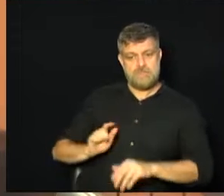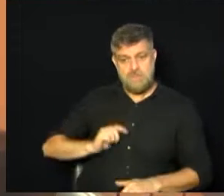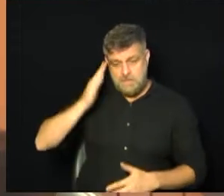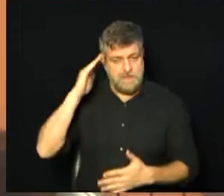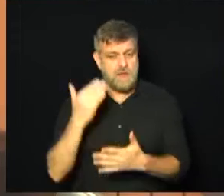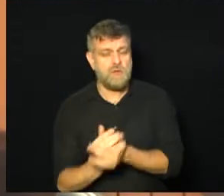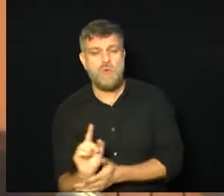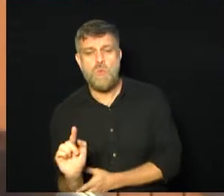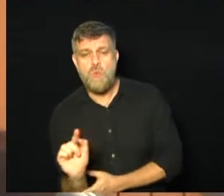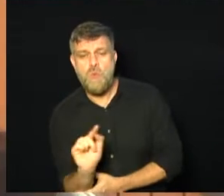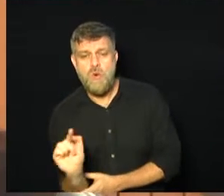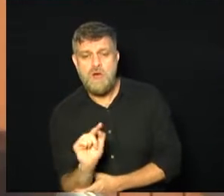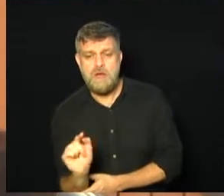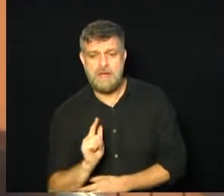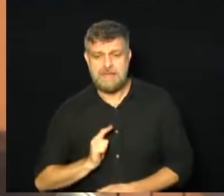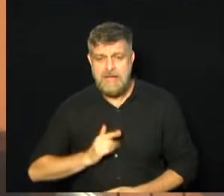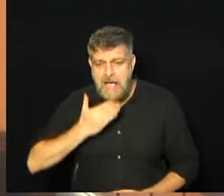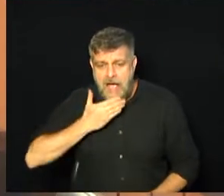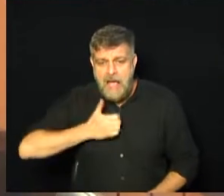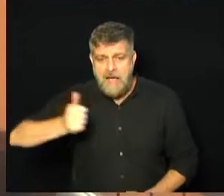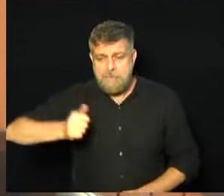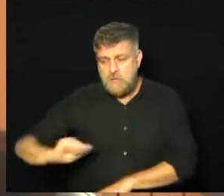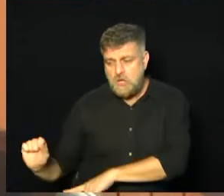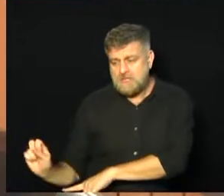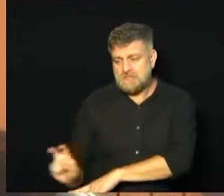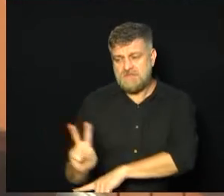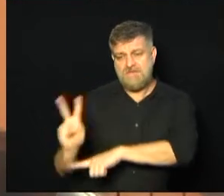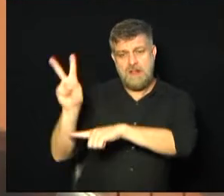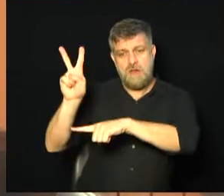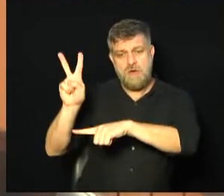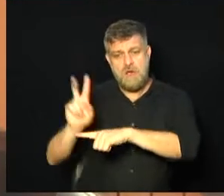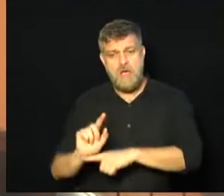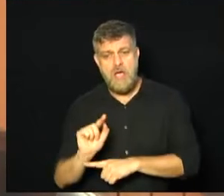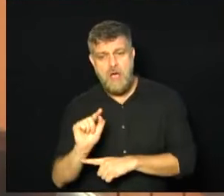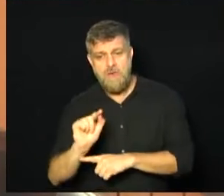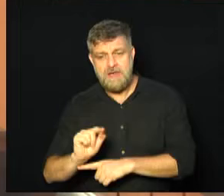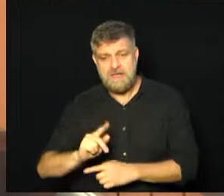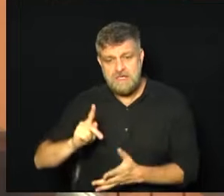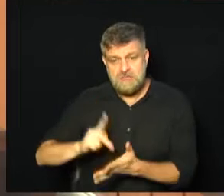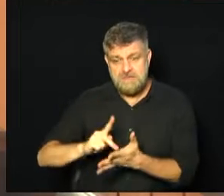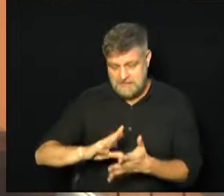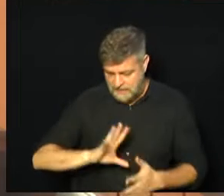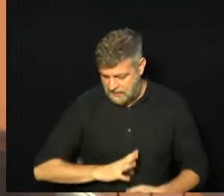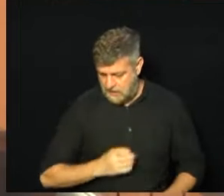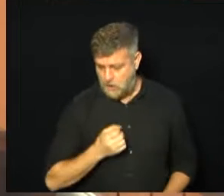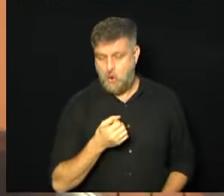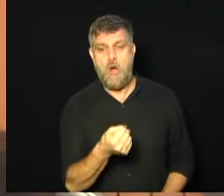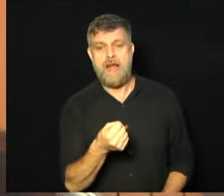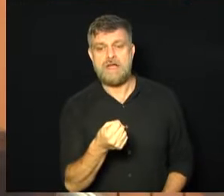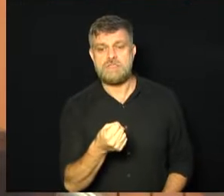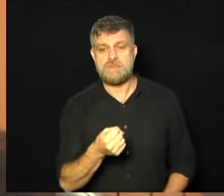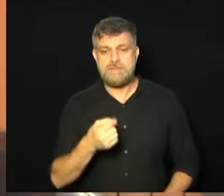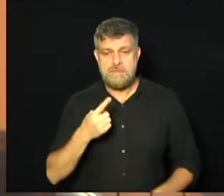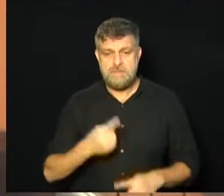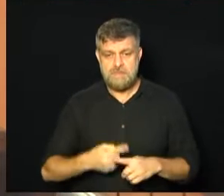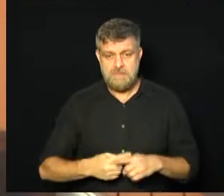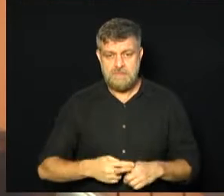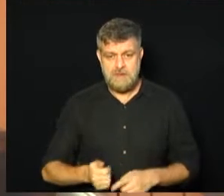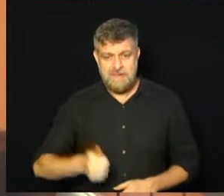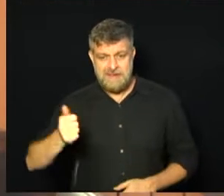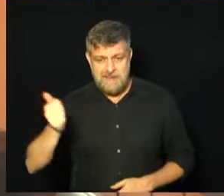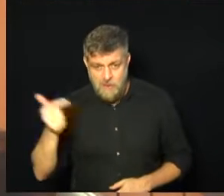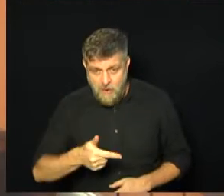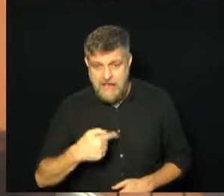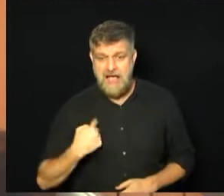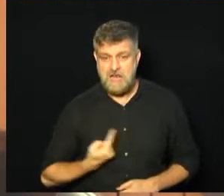acredito, não é, que a melhor das virtudes seja, de fato, a coragem, porque, mais que nunca, a gente